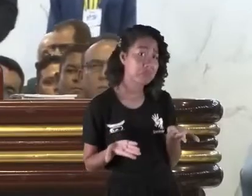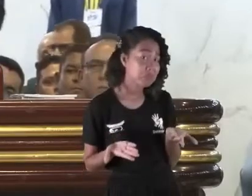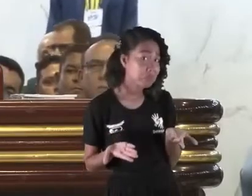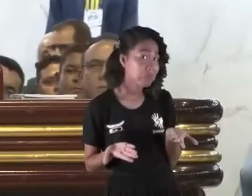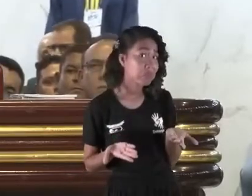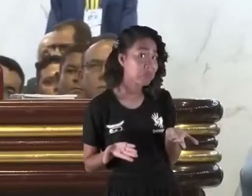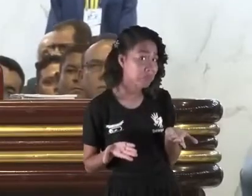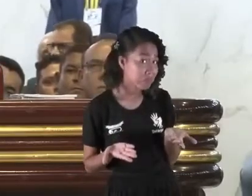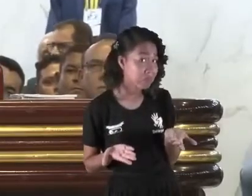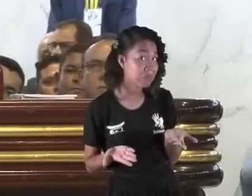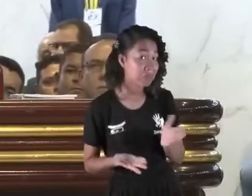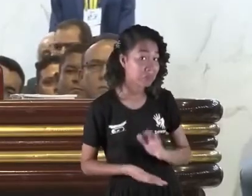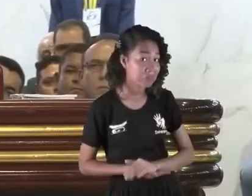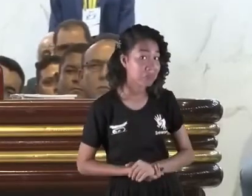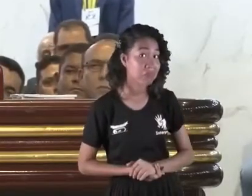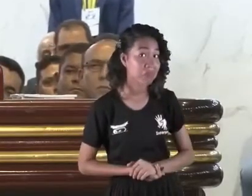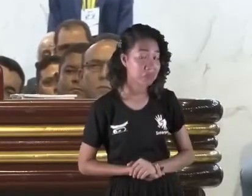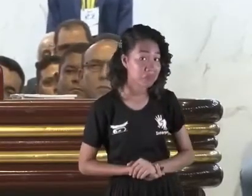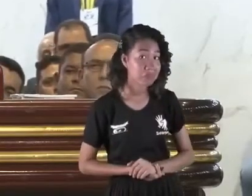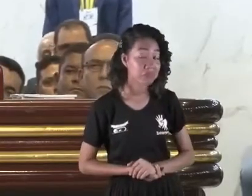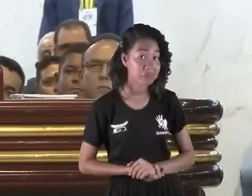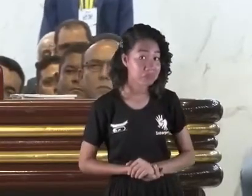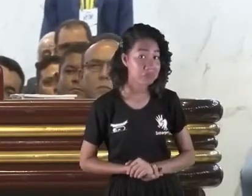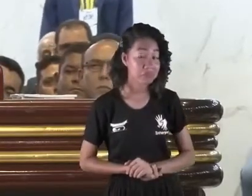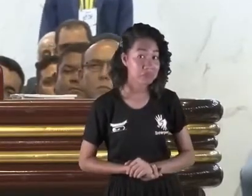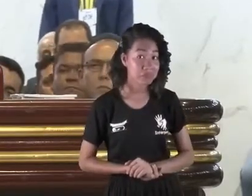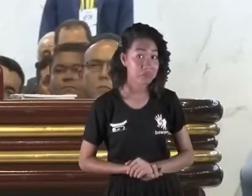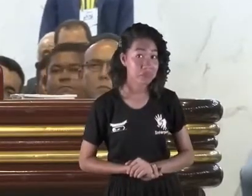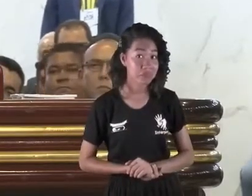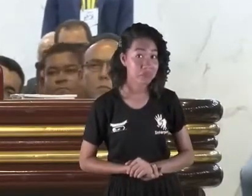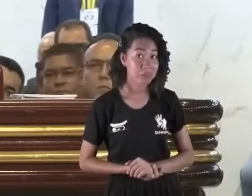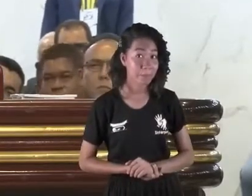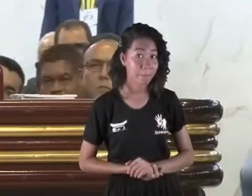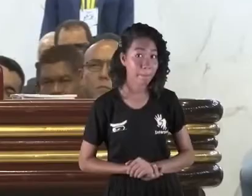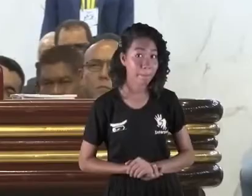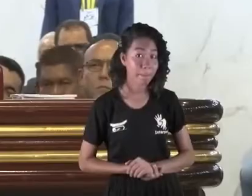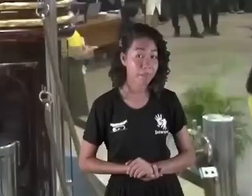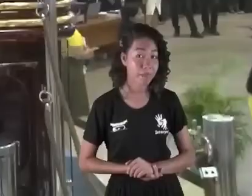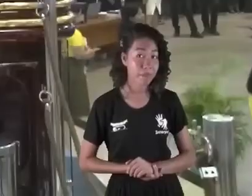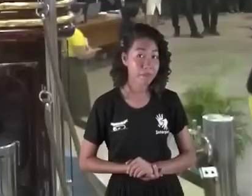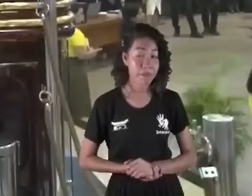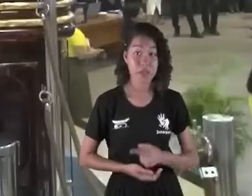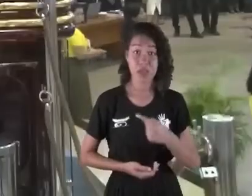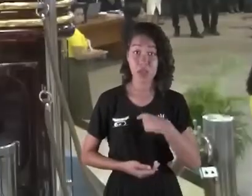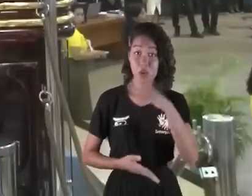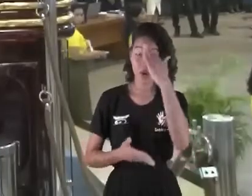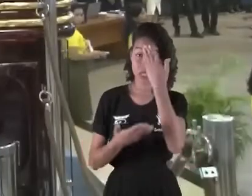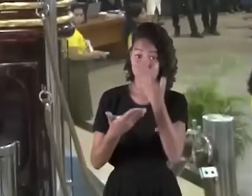Eu não creio em vocacionados inacessíveis.